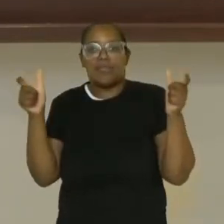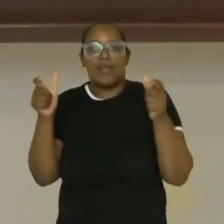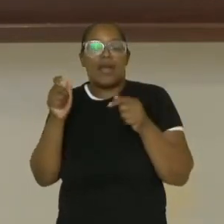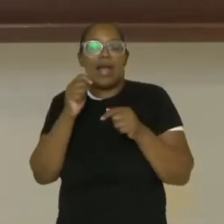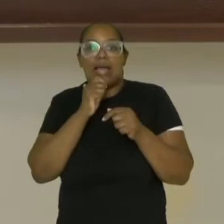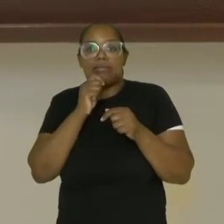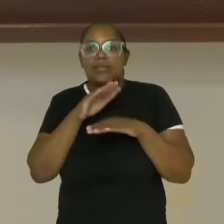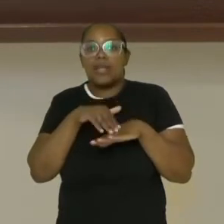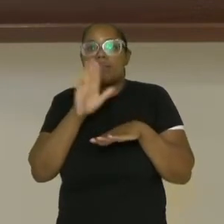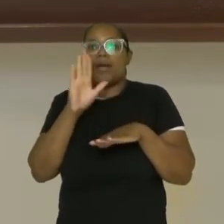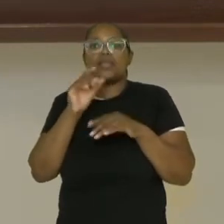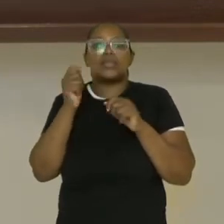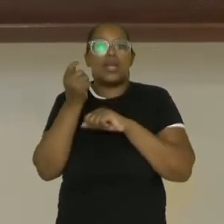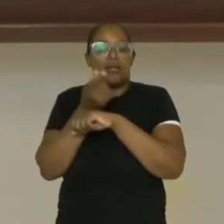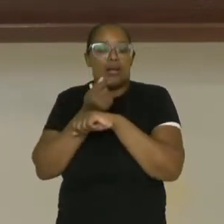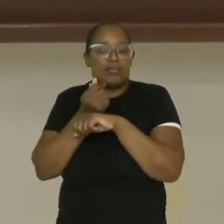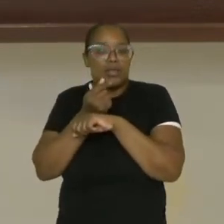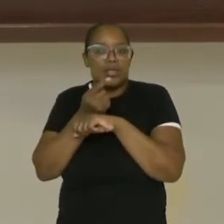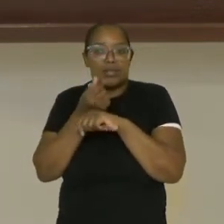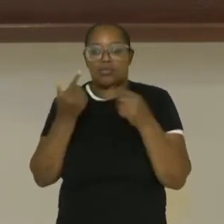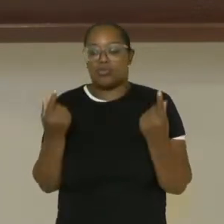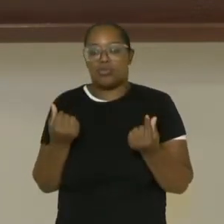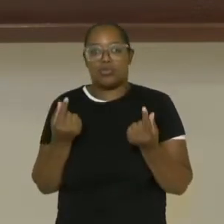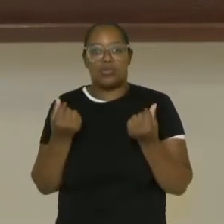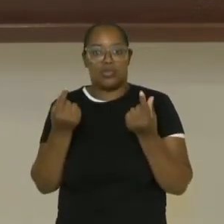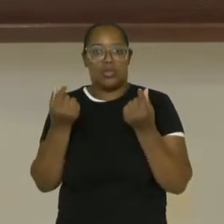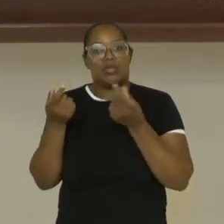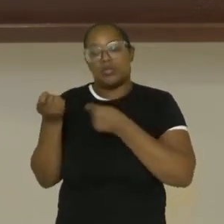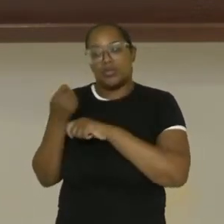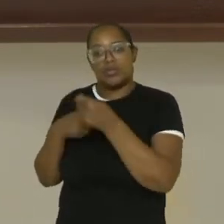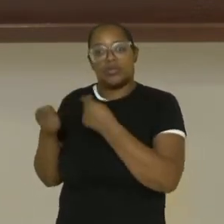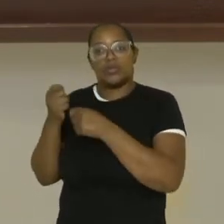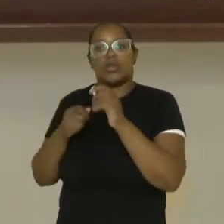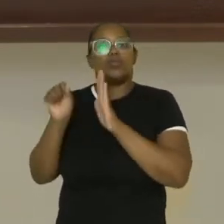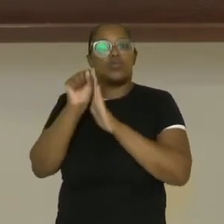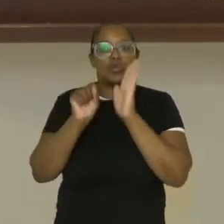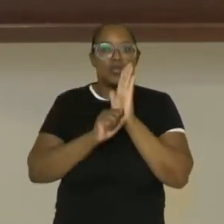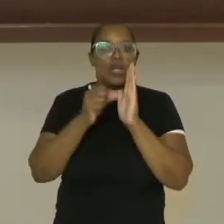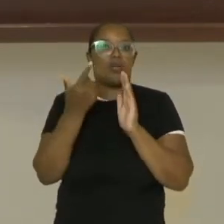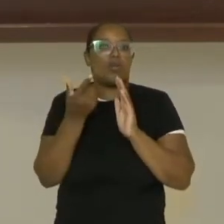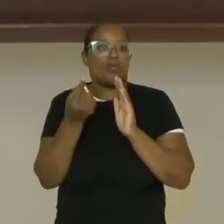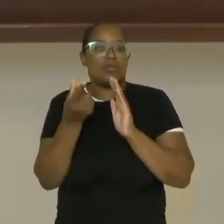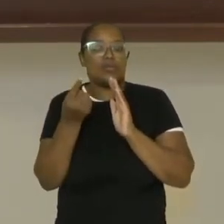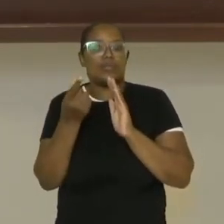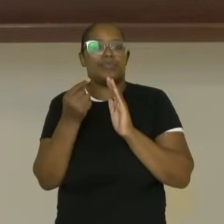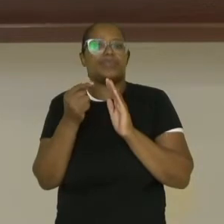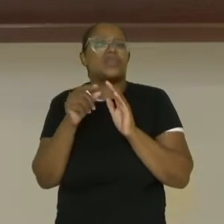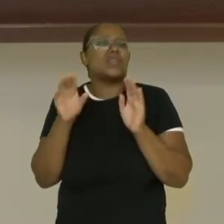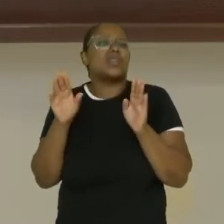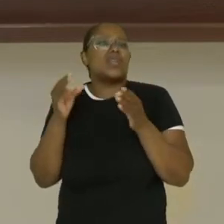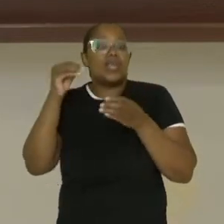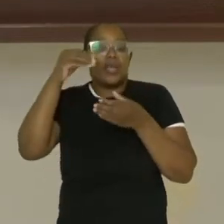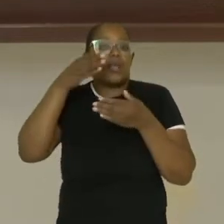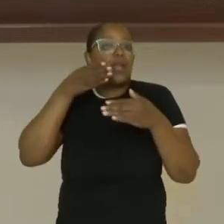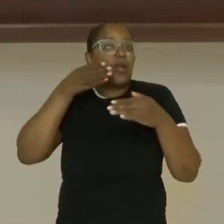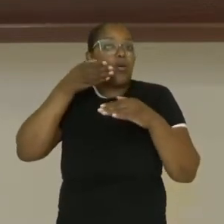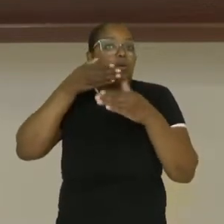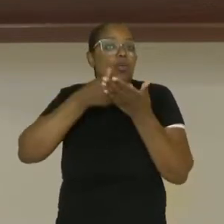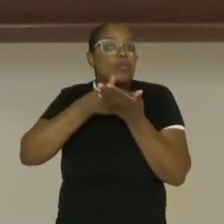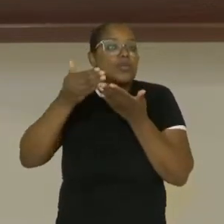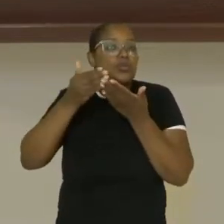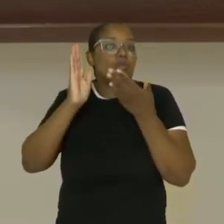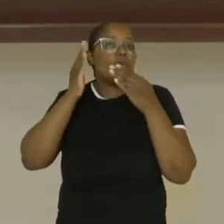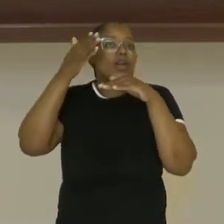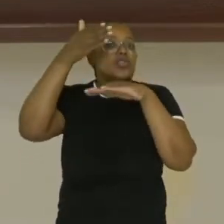no chamado capitalismo financeiro, que vem a partir do século XX com a concretização dos bancos entrando no cenário